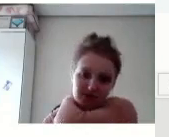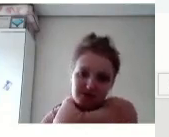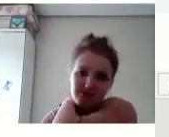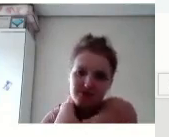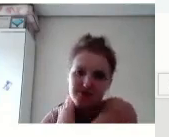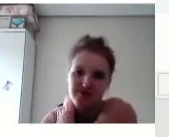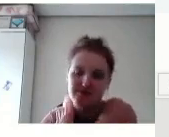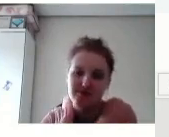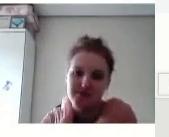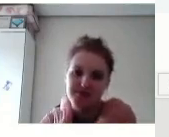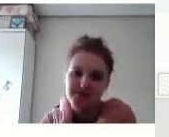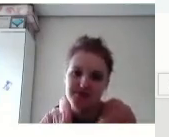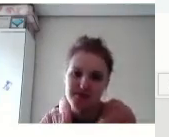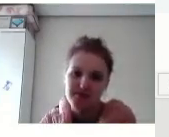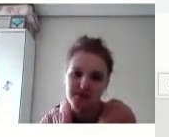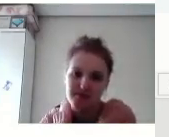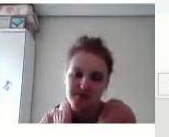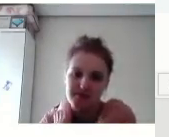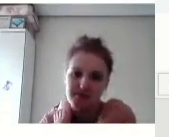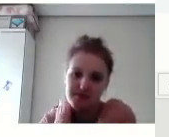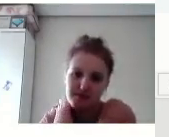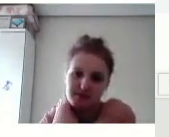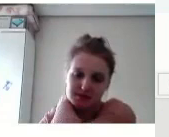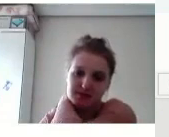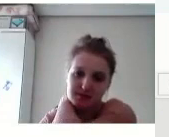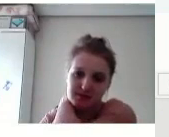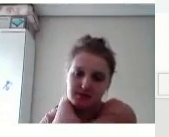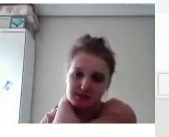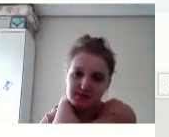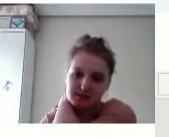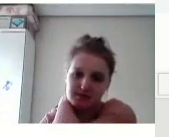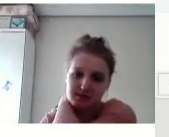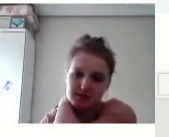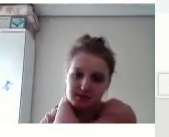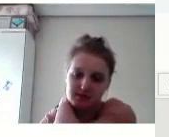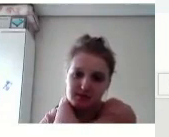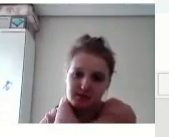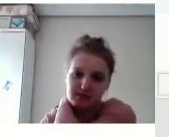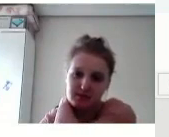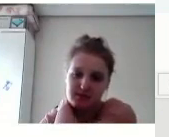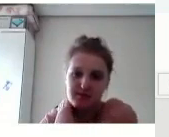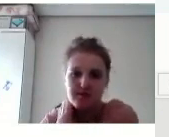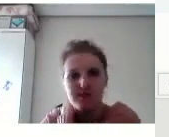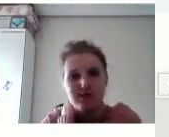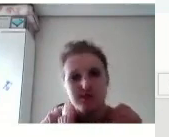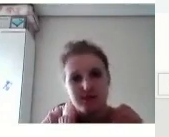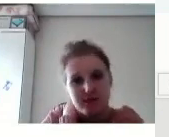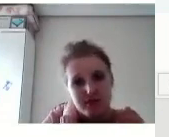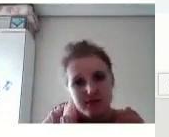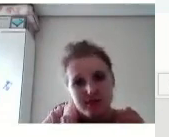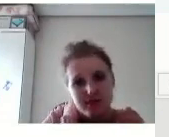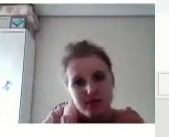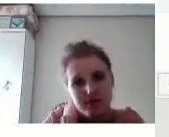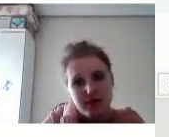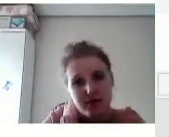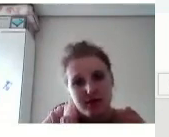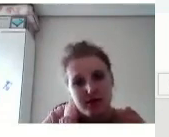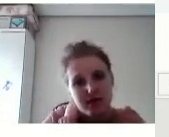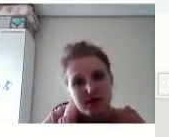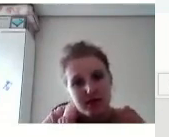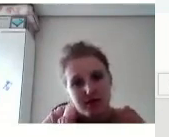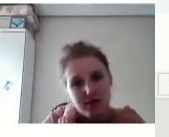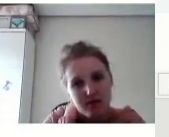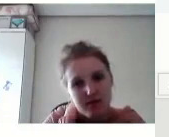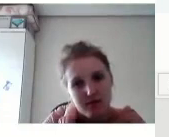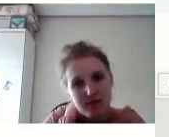é o. uhum. Uhum. Pega a onda plana, né? Se tu pegar a onda plana, a, a, a onda plana andando para a direita